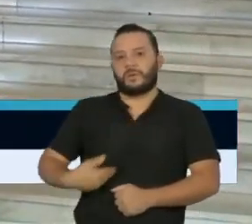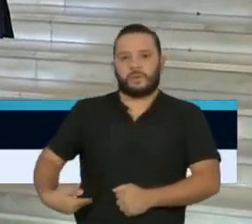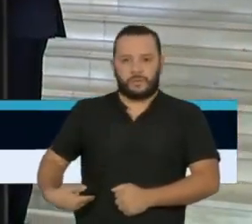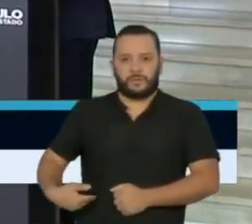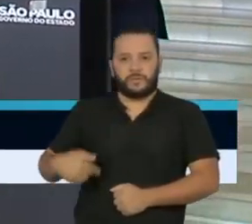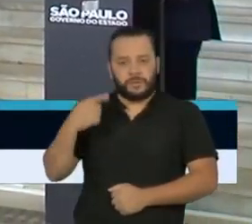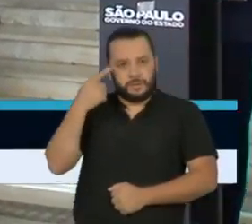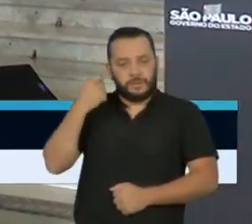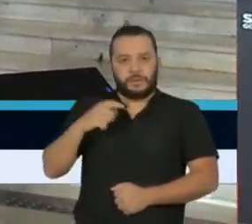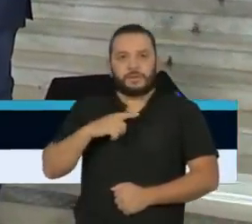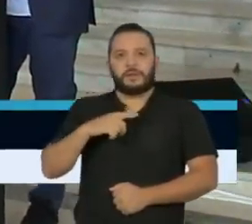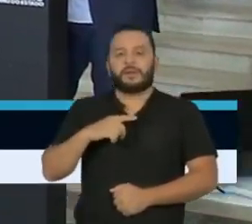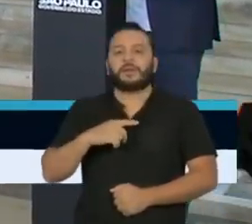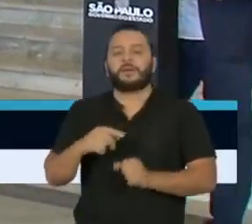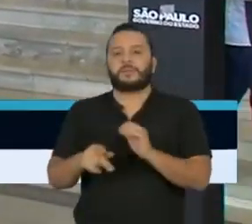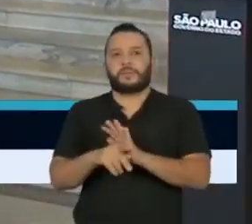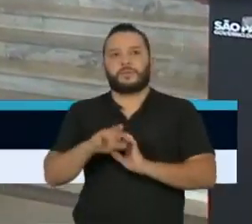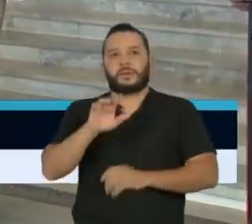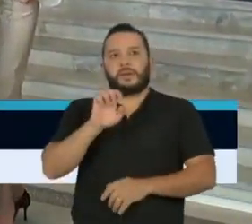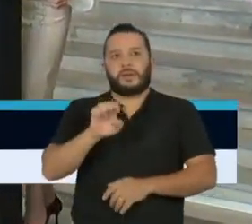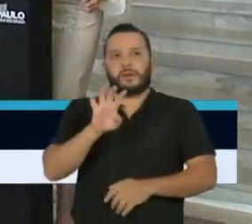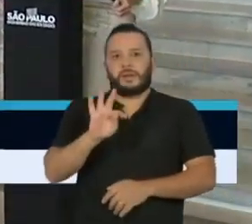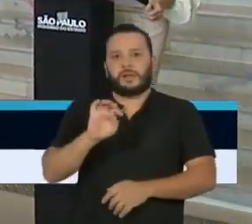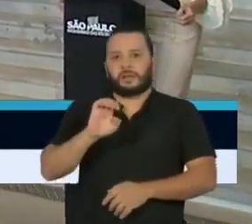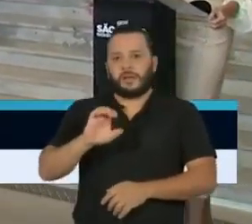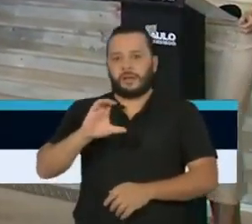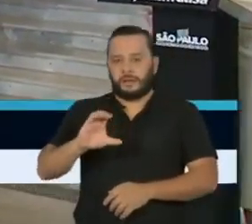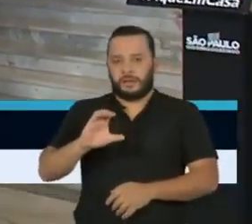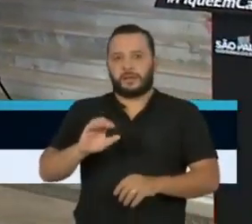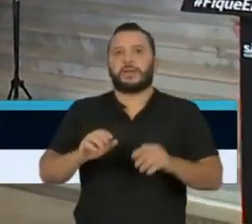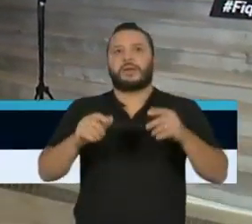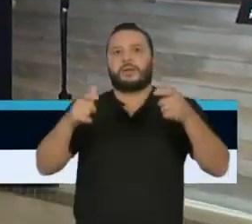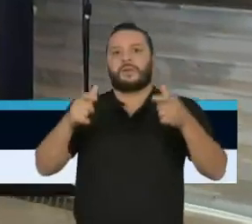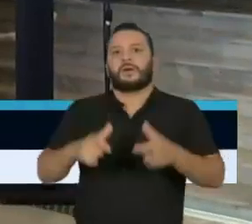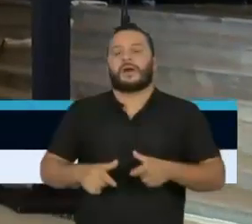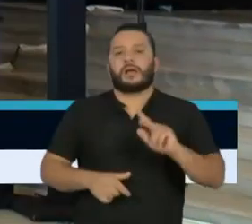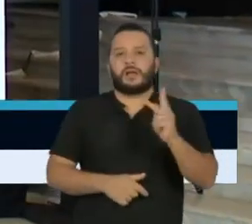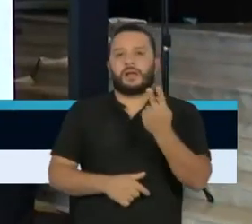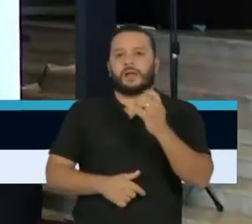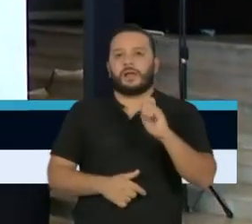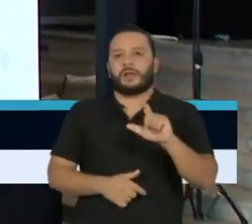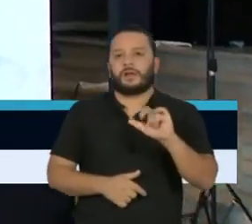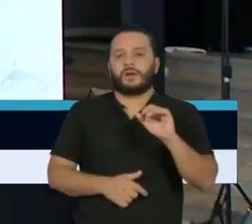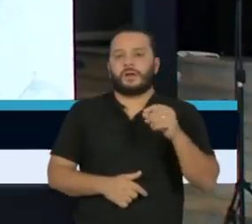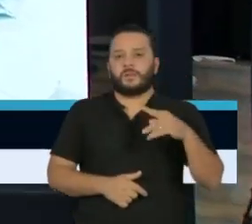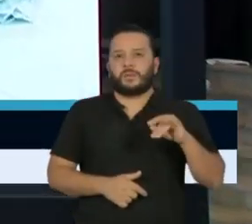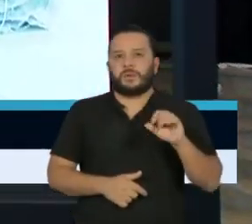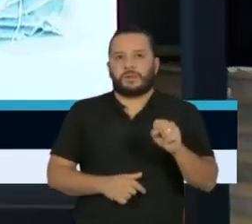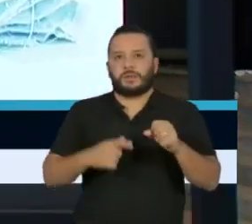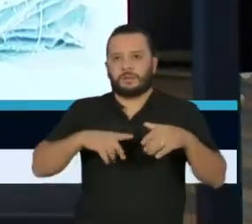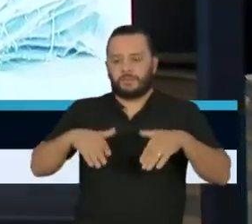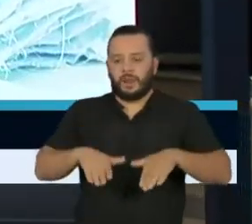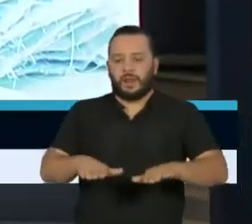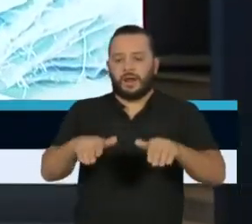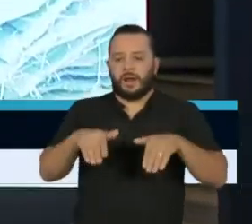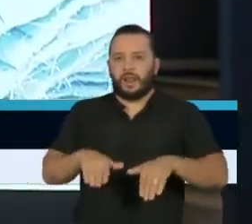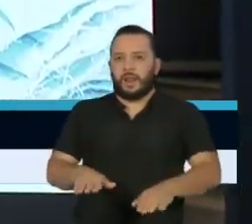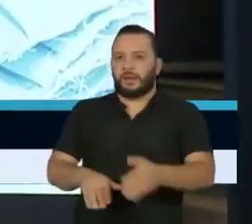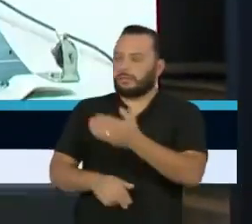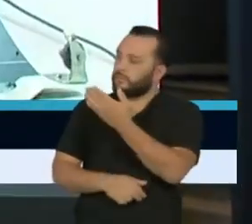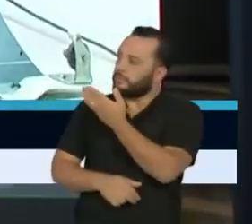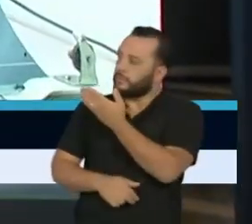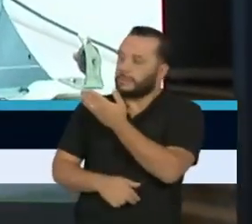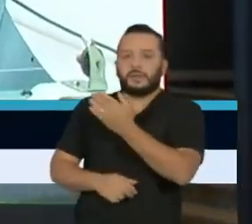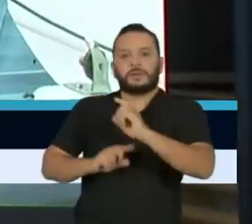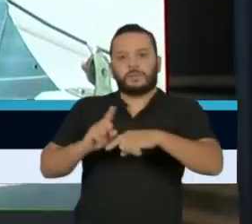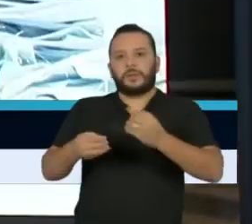da ETEC de Heliópolis, com o CEL, fazendo a produção de máscaras de tecido que serão distribuídas